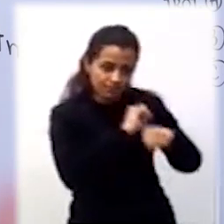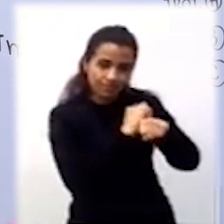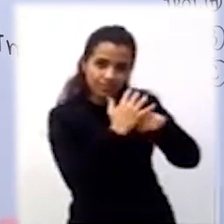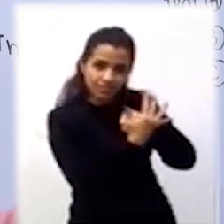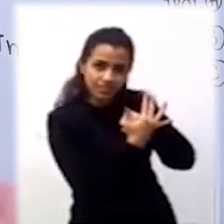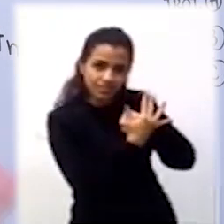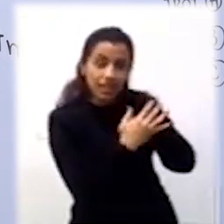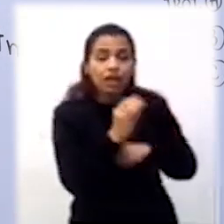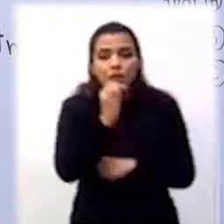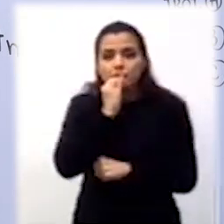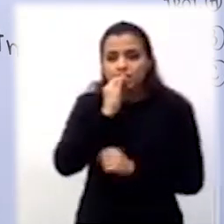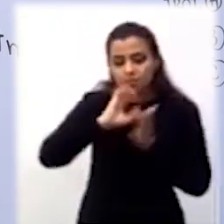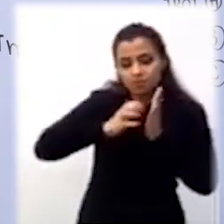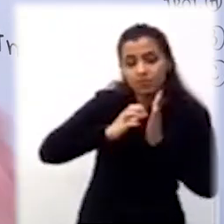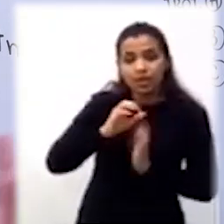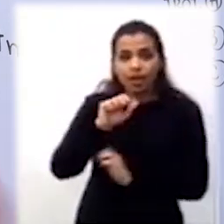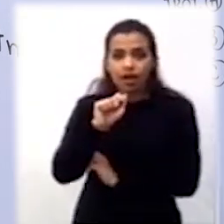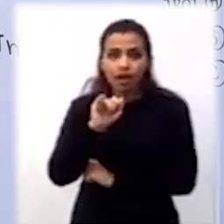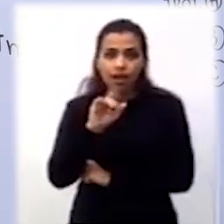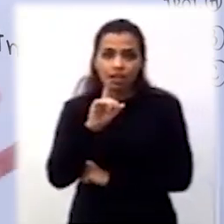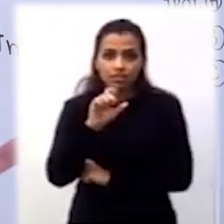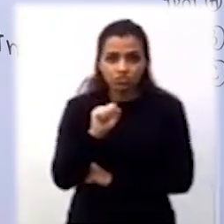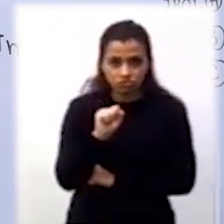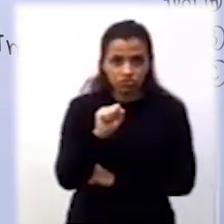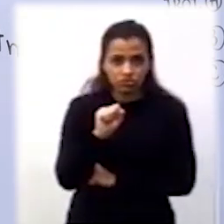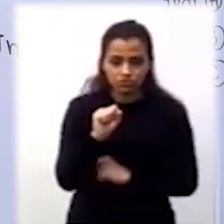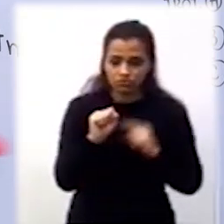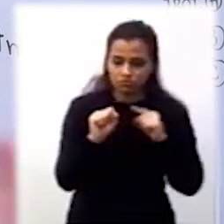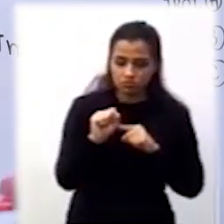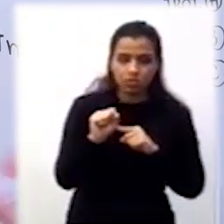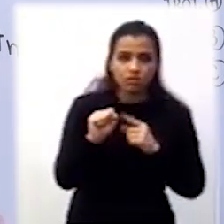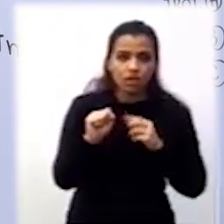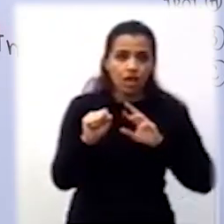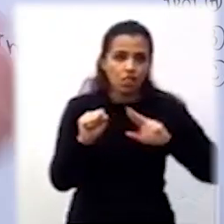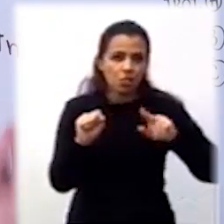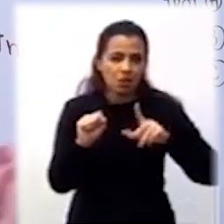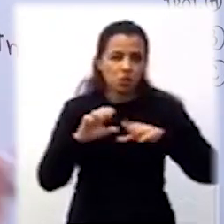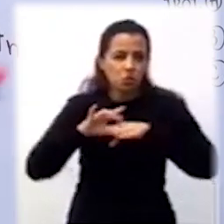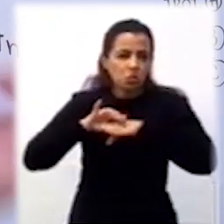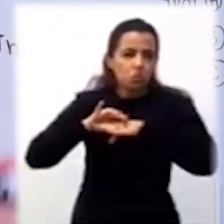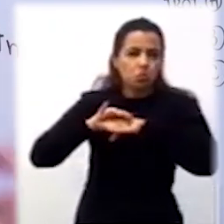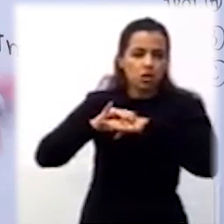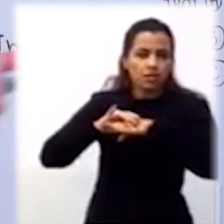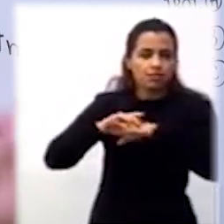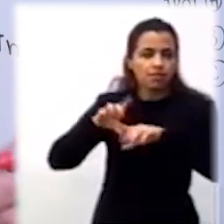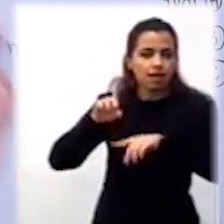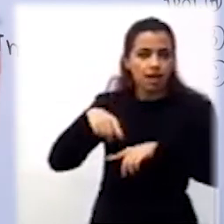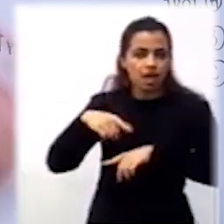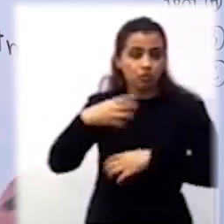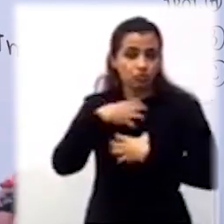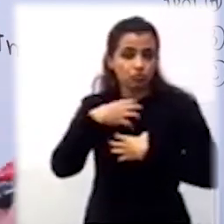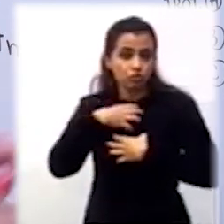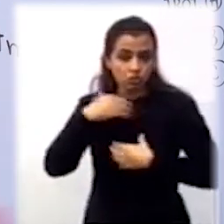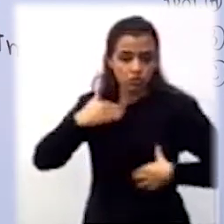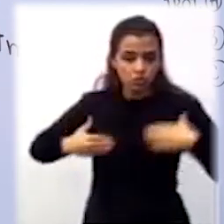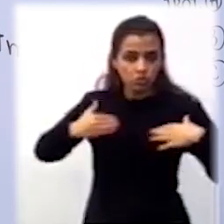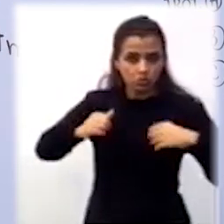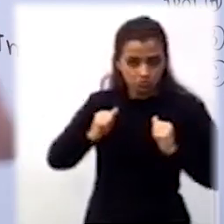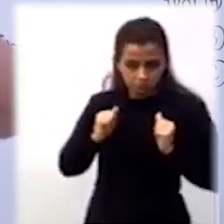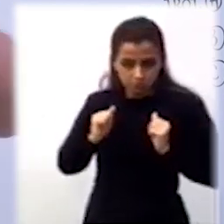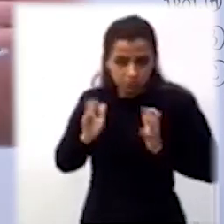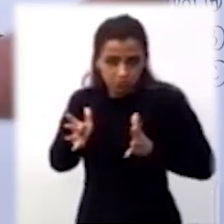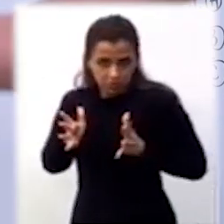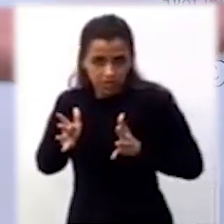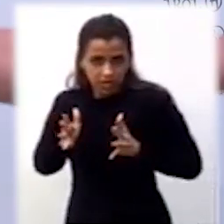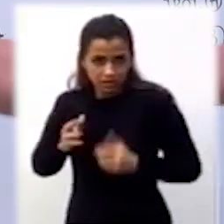A AIDS, ela é uma síndrome, ela não é nem doença, ela é uma síndrome da imunodeficiência adquirida, que